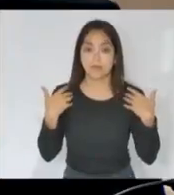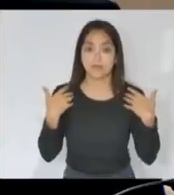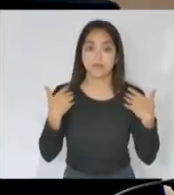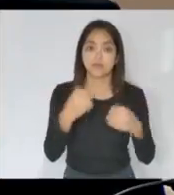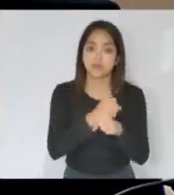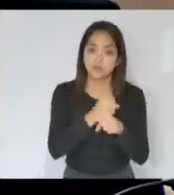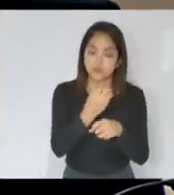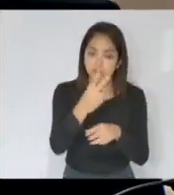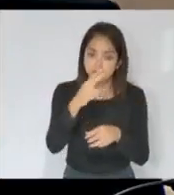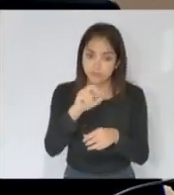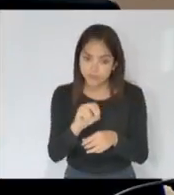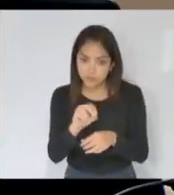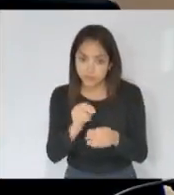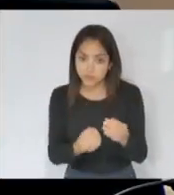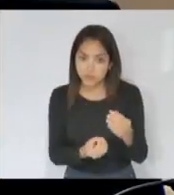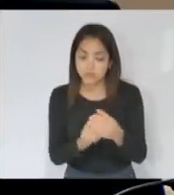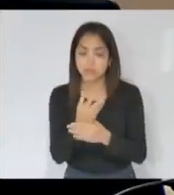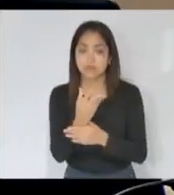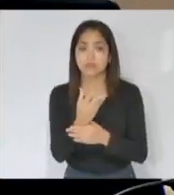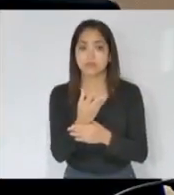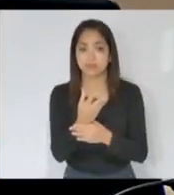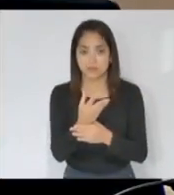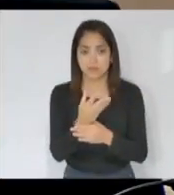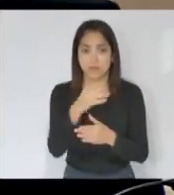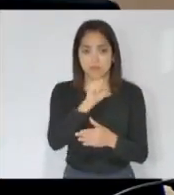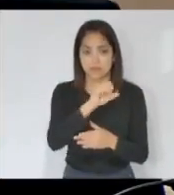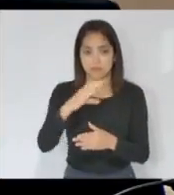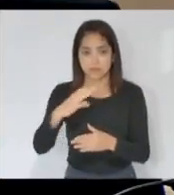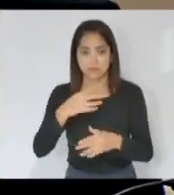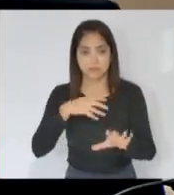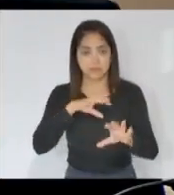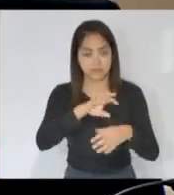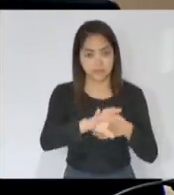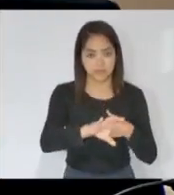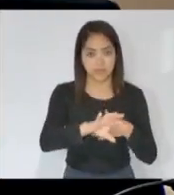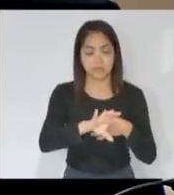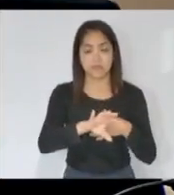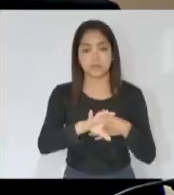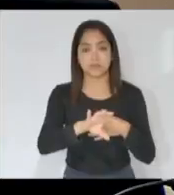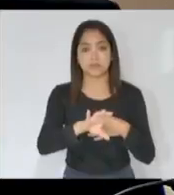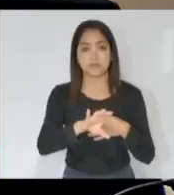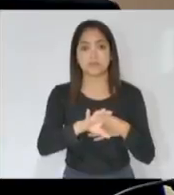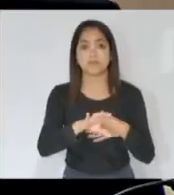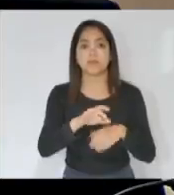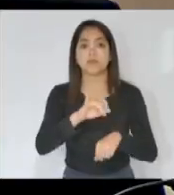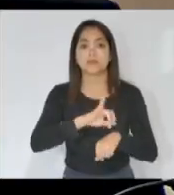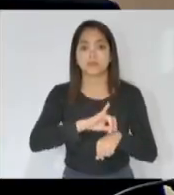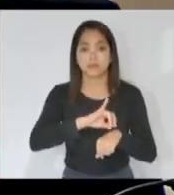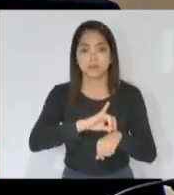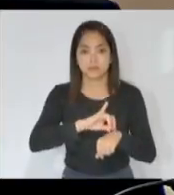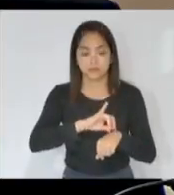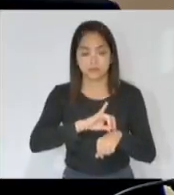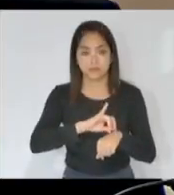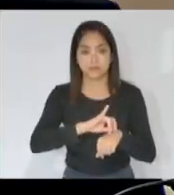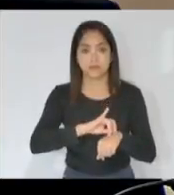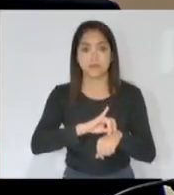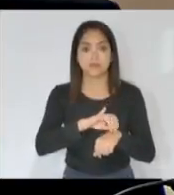20 anos da criação da SC Transplantes, Central Estadual de Transplantes de Santa